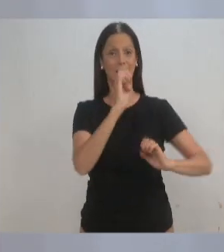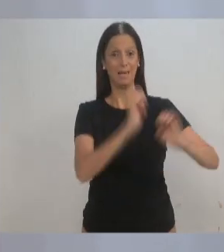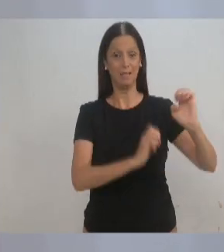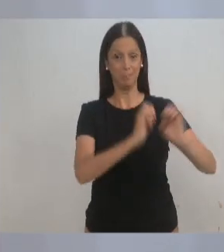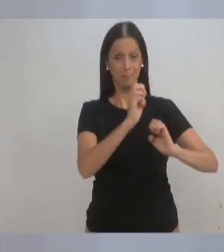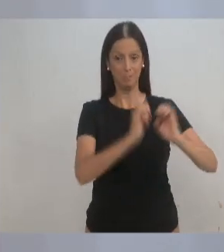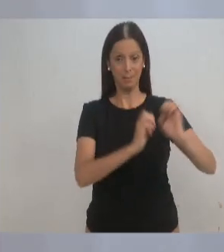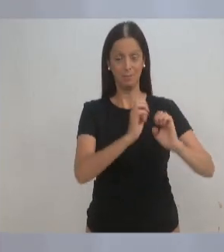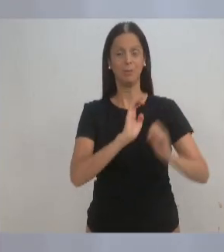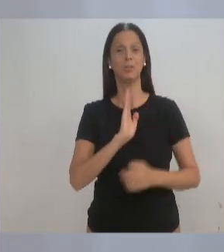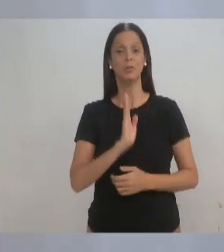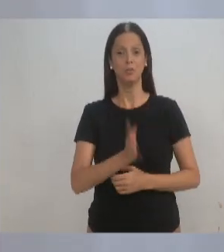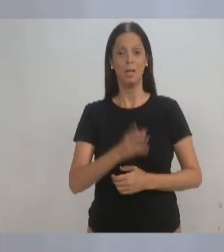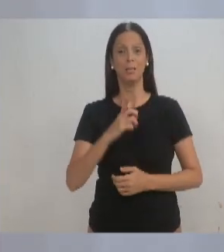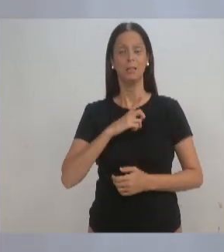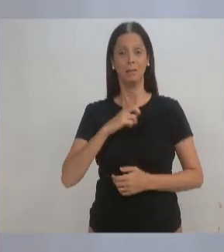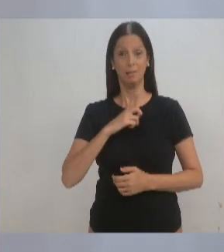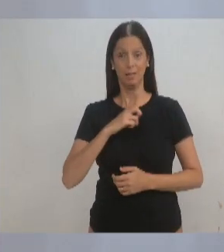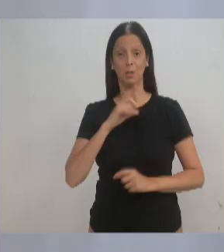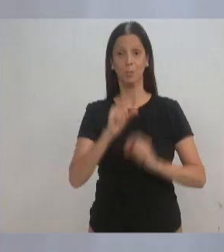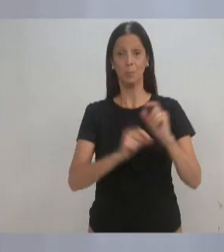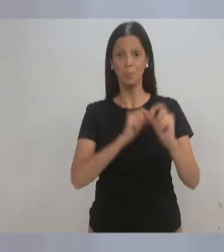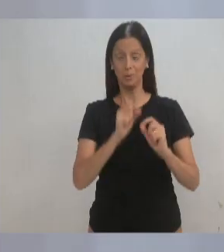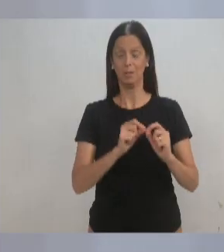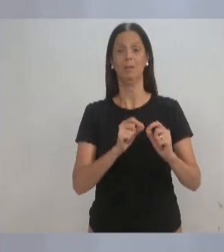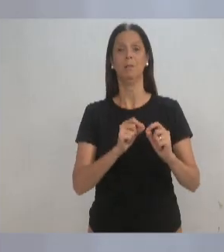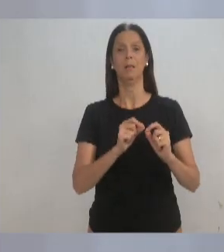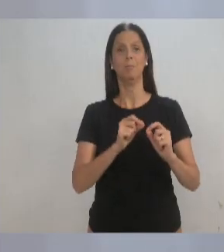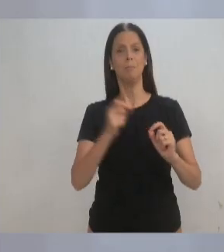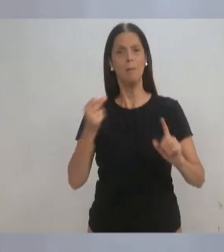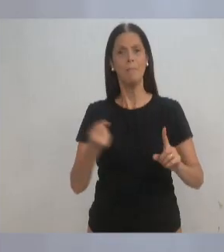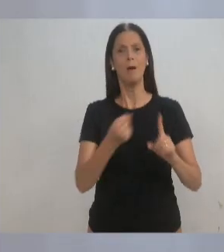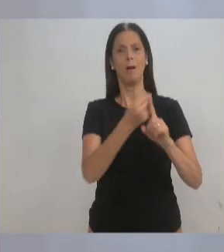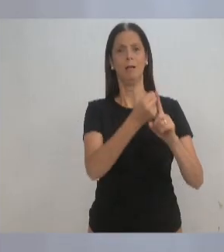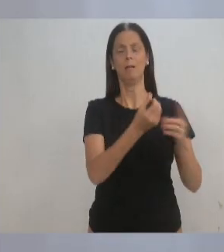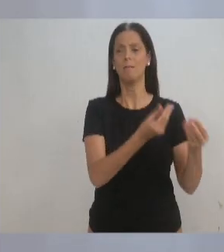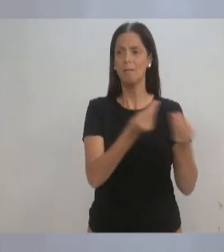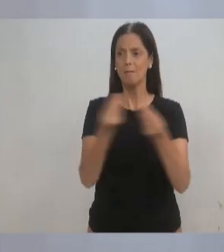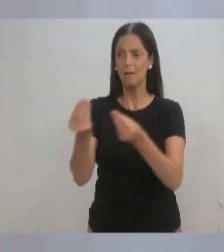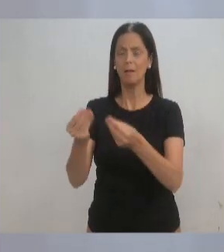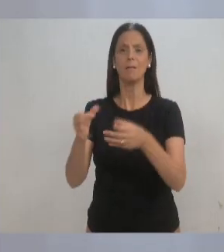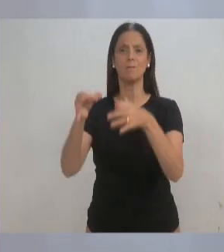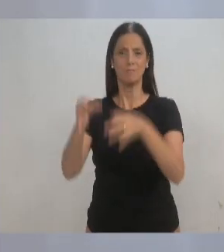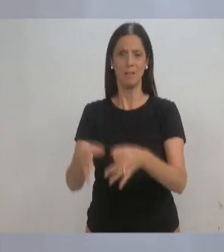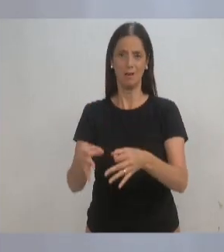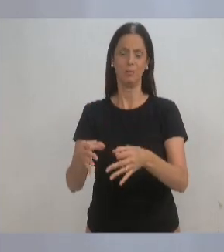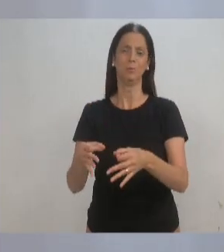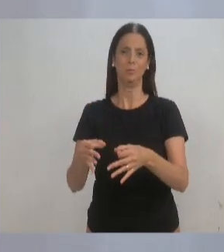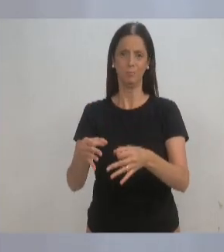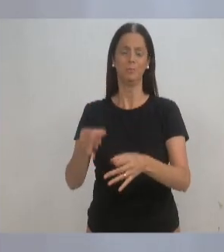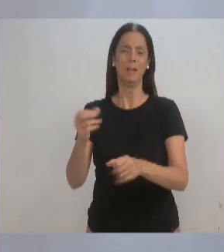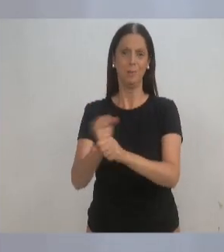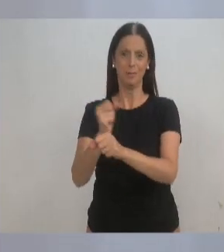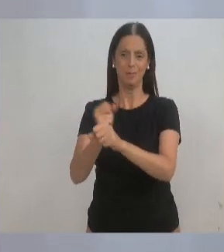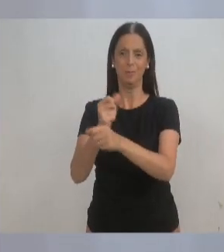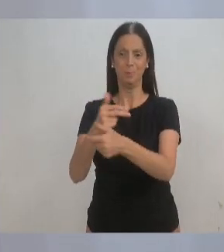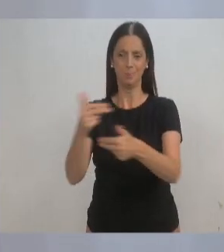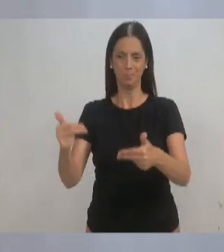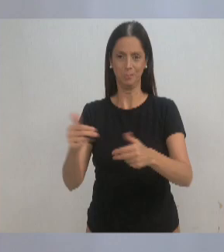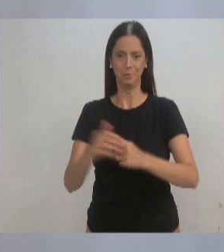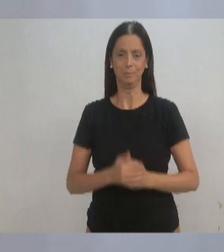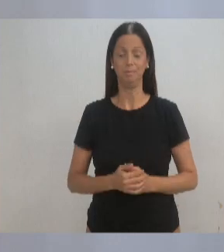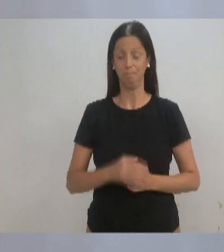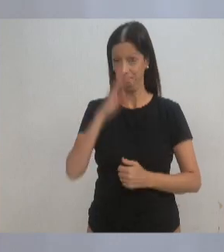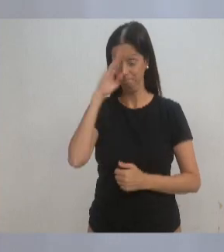têm já um histórico de entrega. Isso é mais importante ainda. Principalmente na cidade de Blumenau, porque aqui o